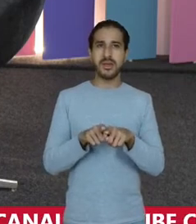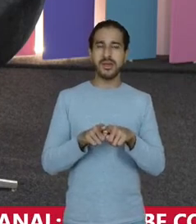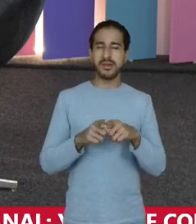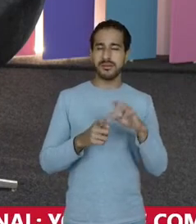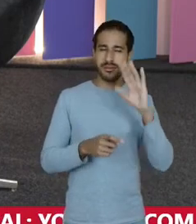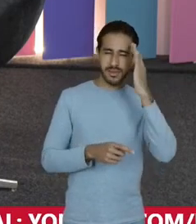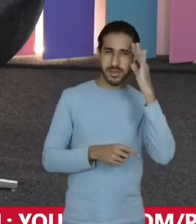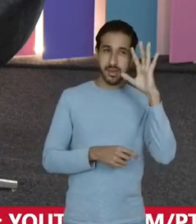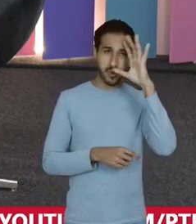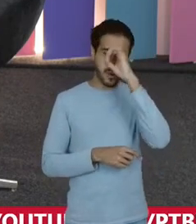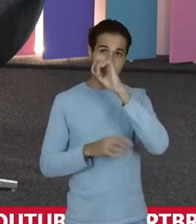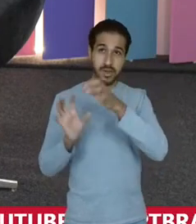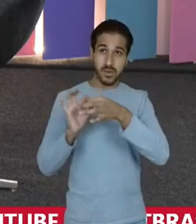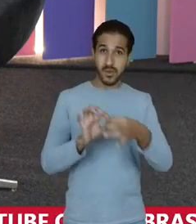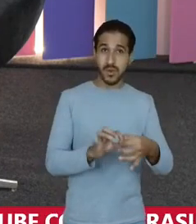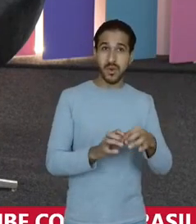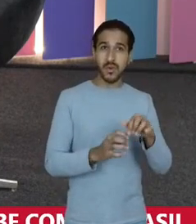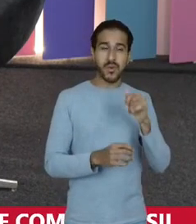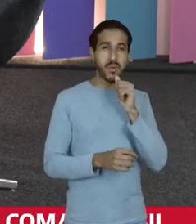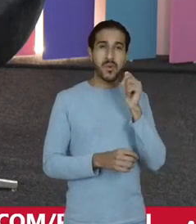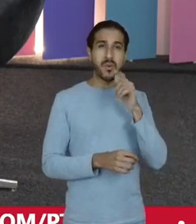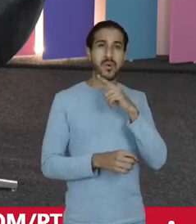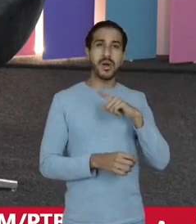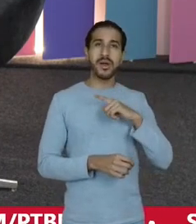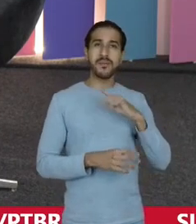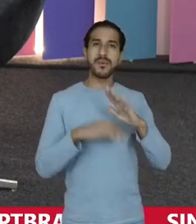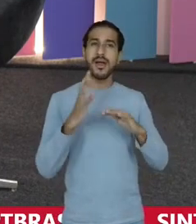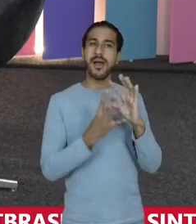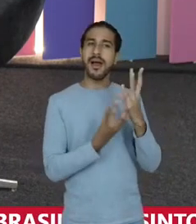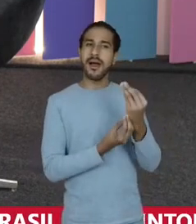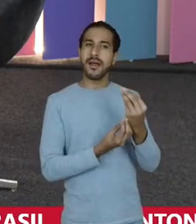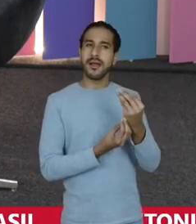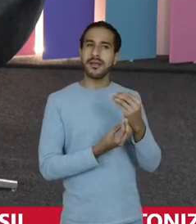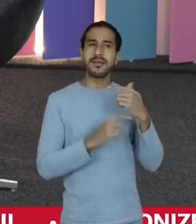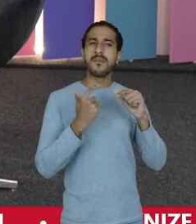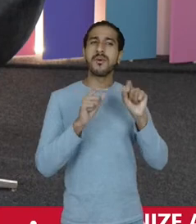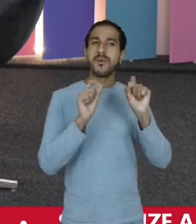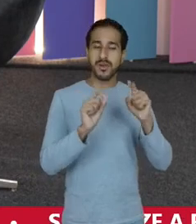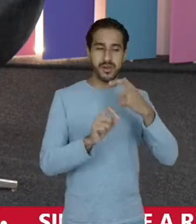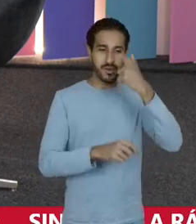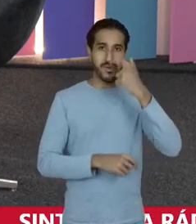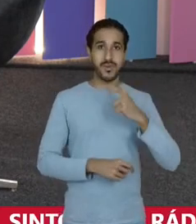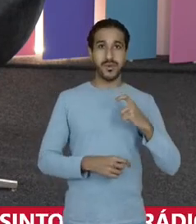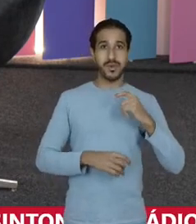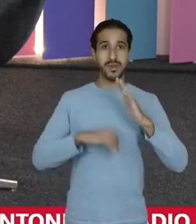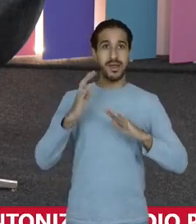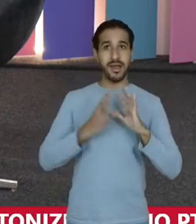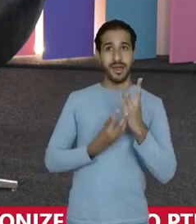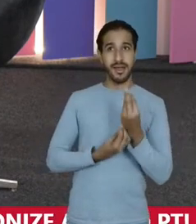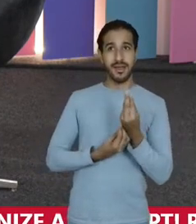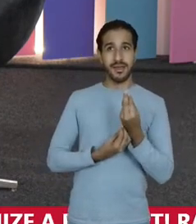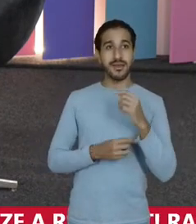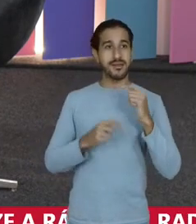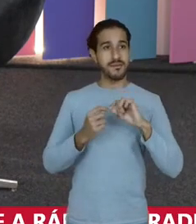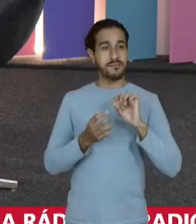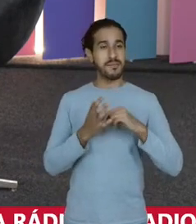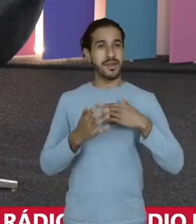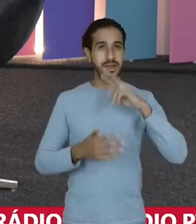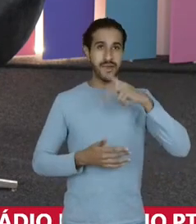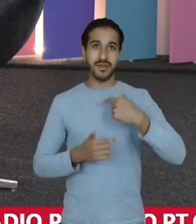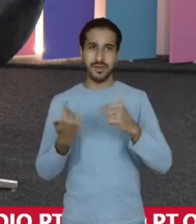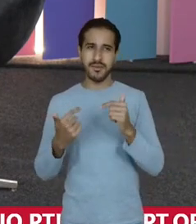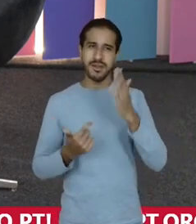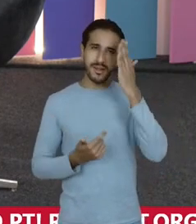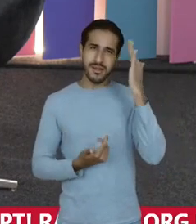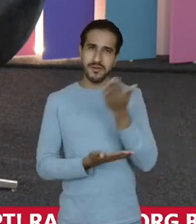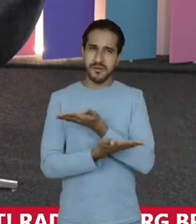essa ideia, né? Quando a gente conhece um artista, fala, e você trabalha com o quê? Né? Não, eu sou artista. Exatamente, esse é meu trabalho. Eu sei que